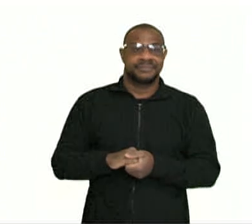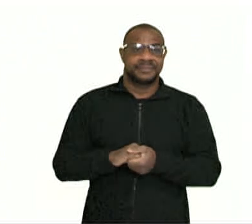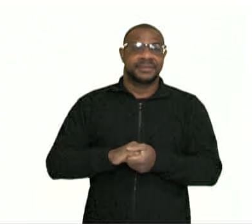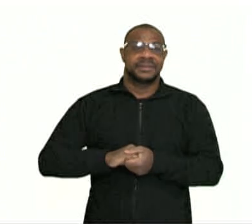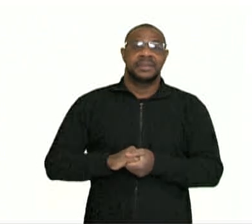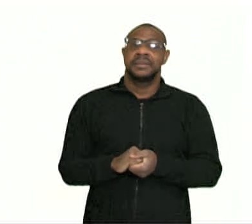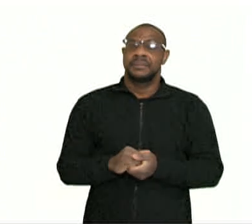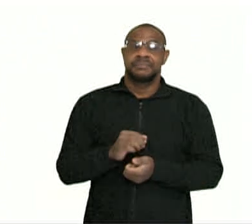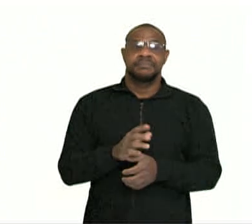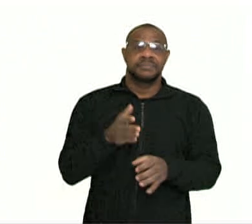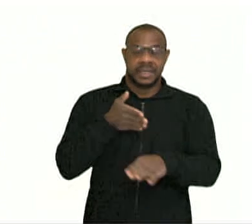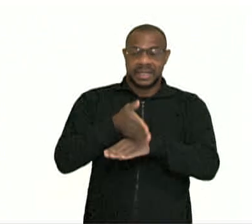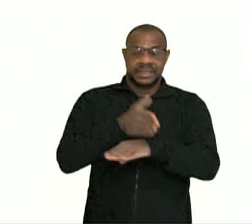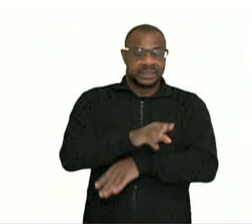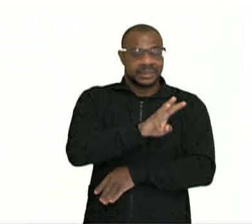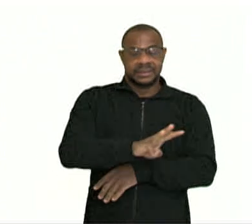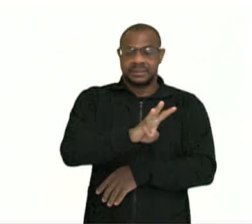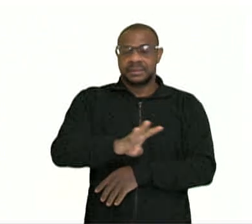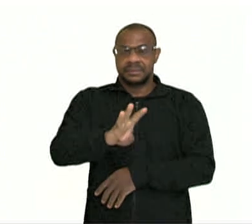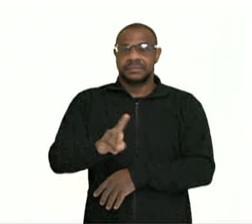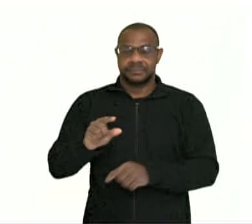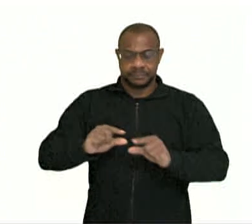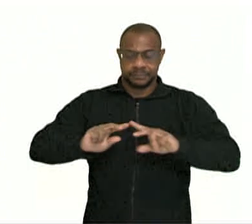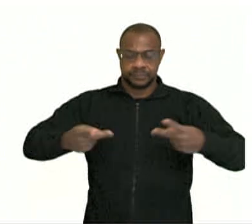mais? Acesse